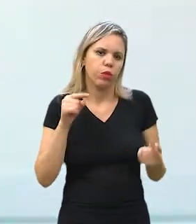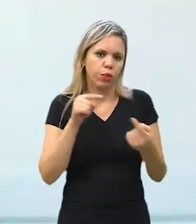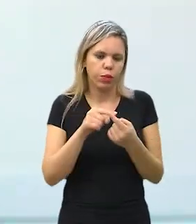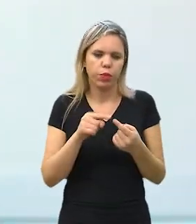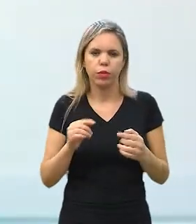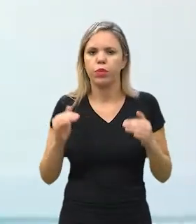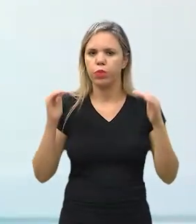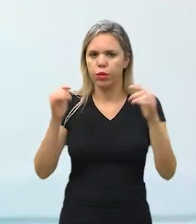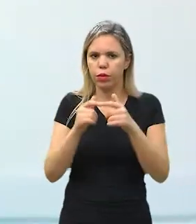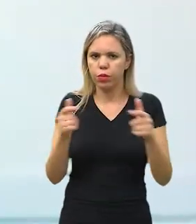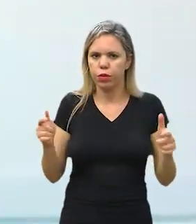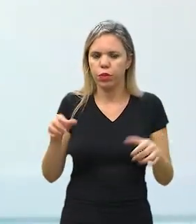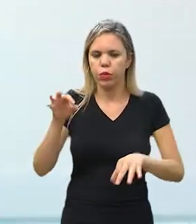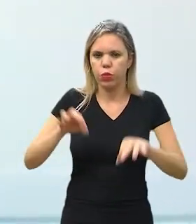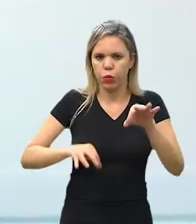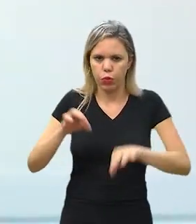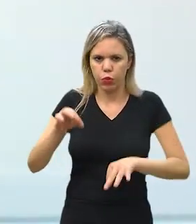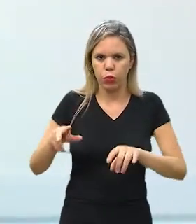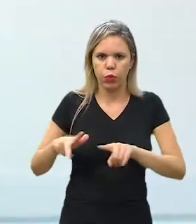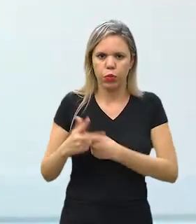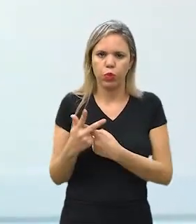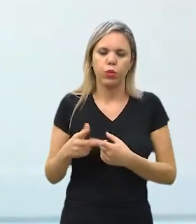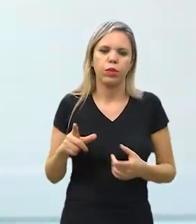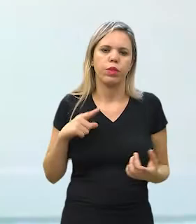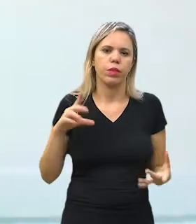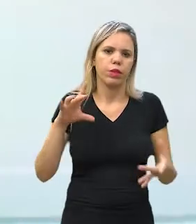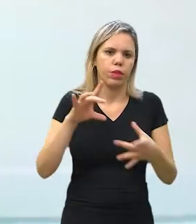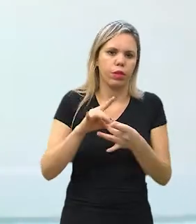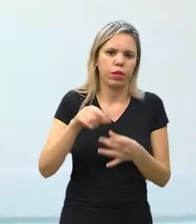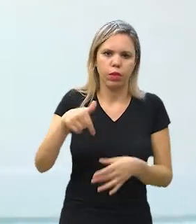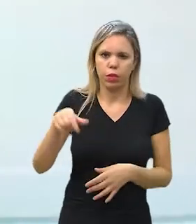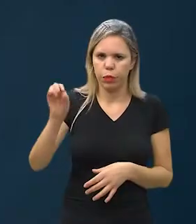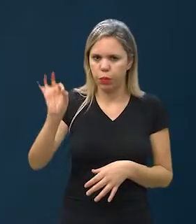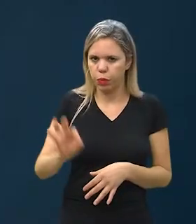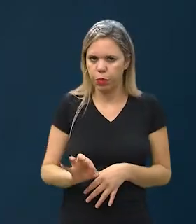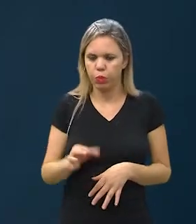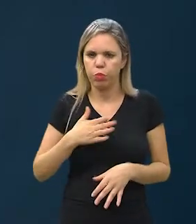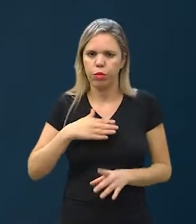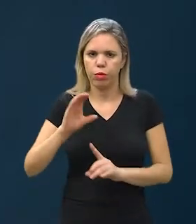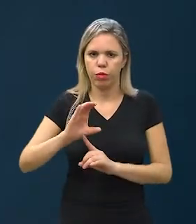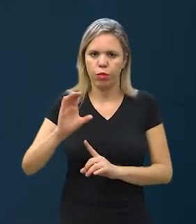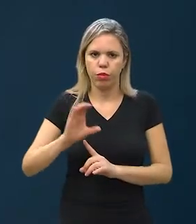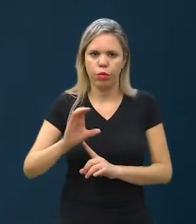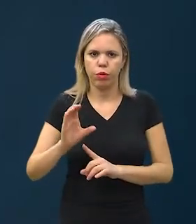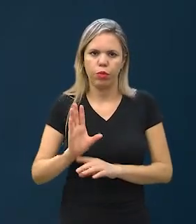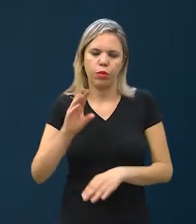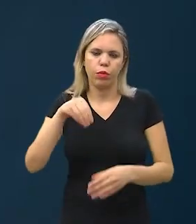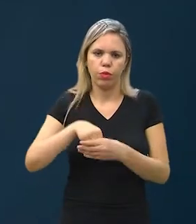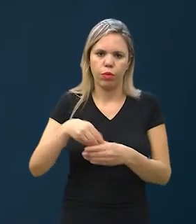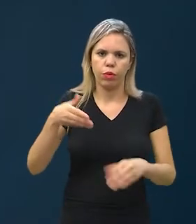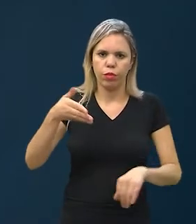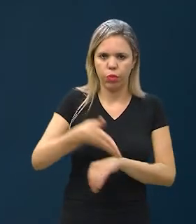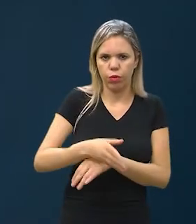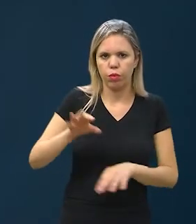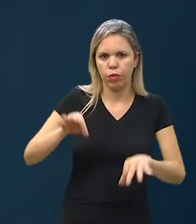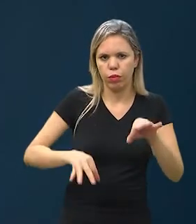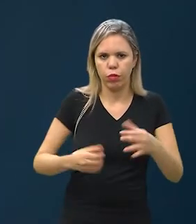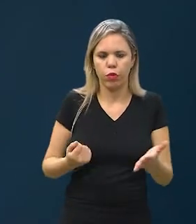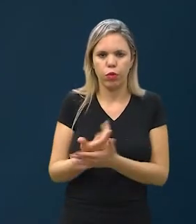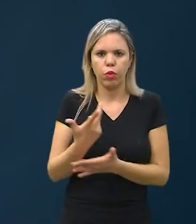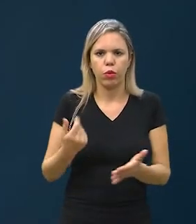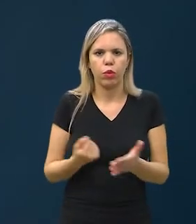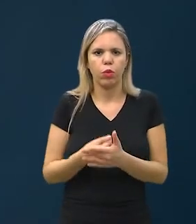onde tem uma ligação muito grande com a oficina. Então, eu tenho aí 70% dos meus clientes que vai na